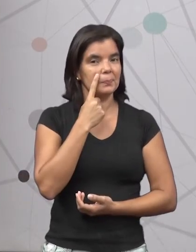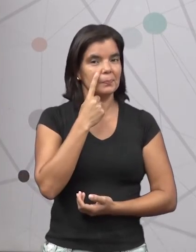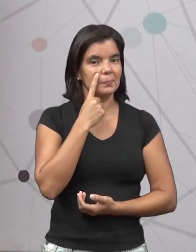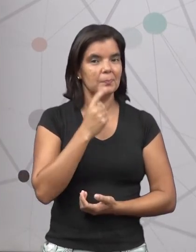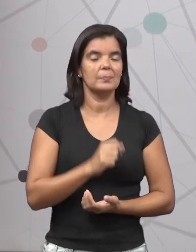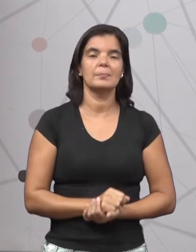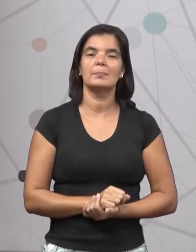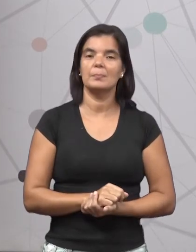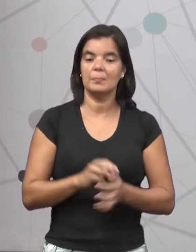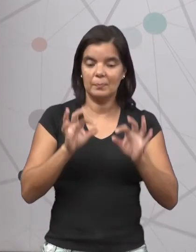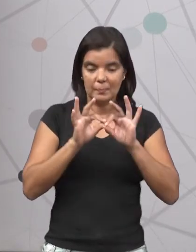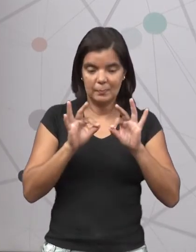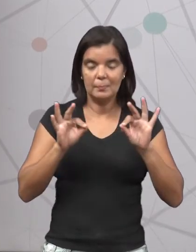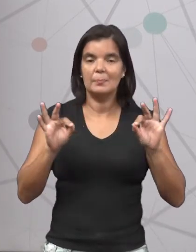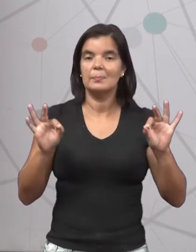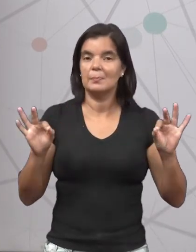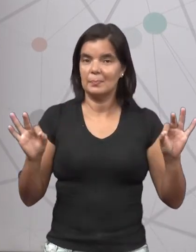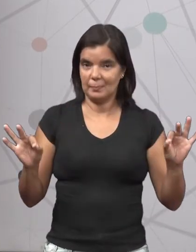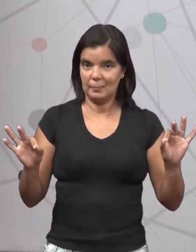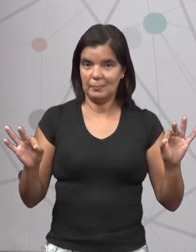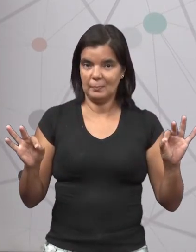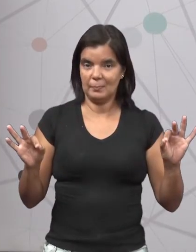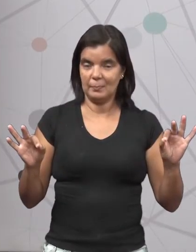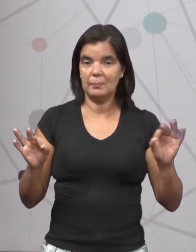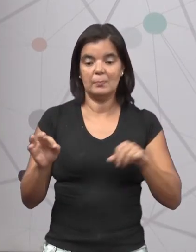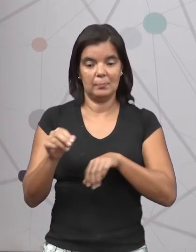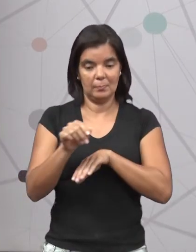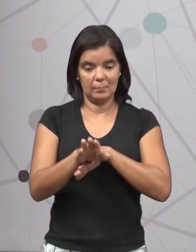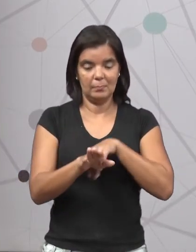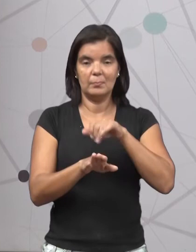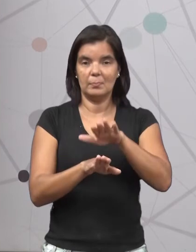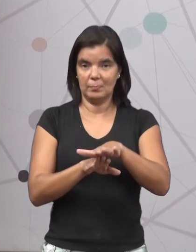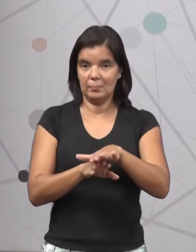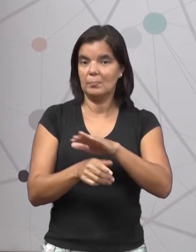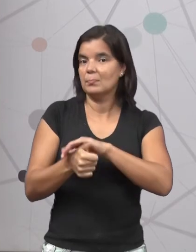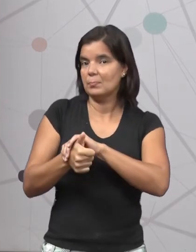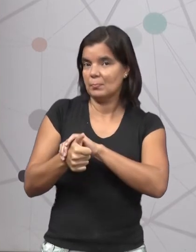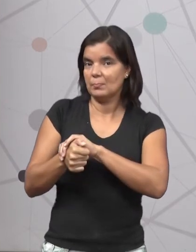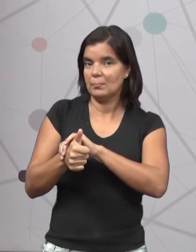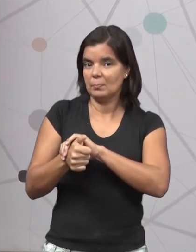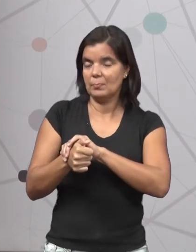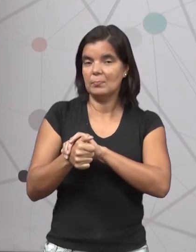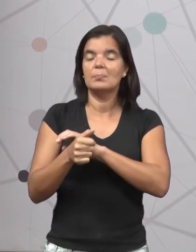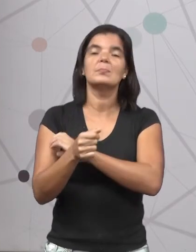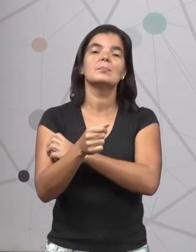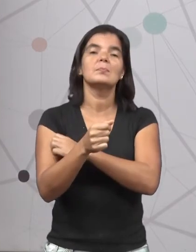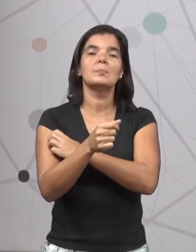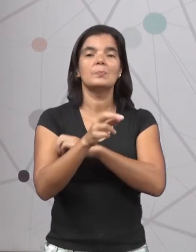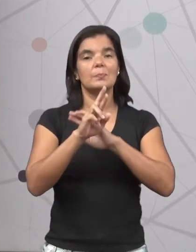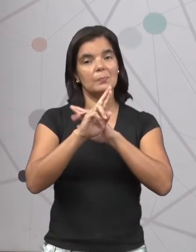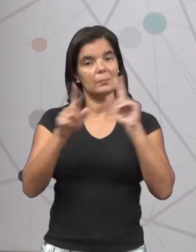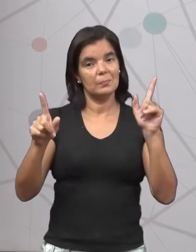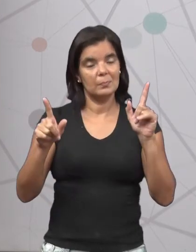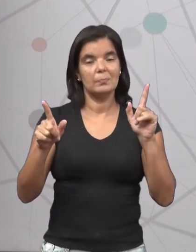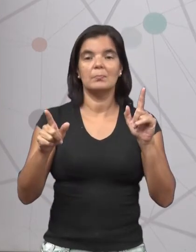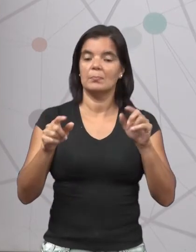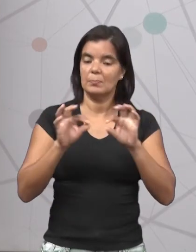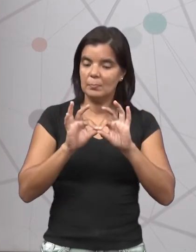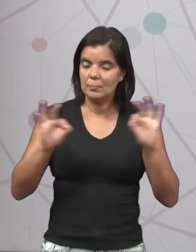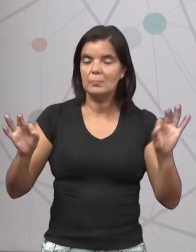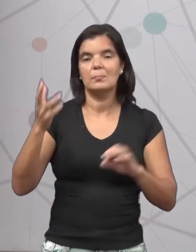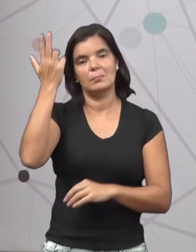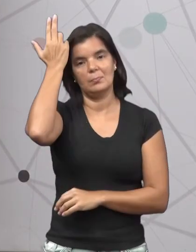só como a medida em passos da tartaruga foi diferente da medida